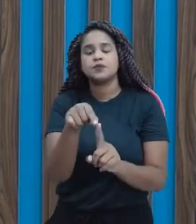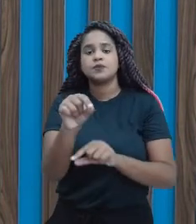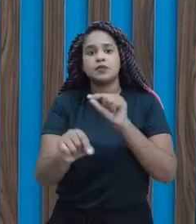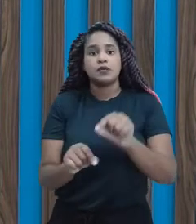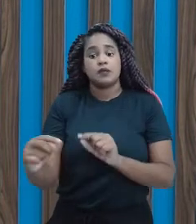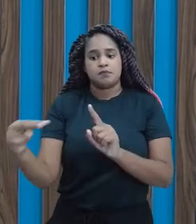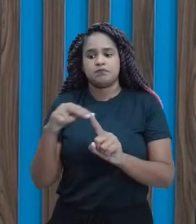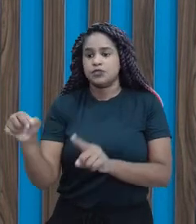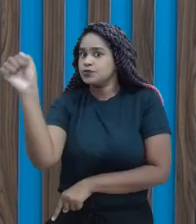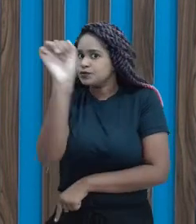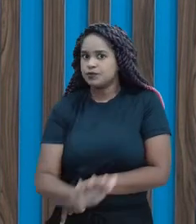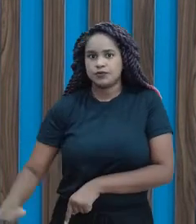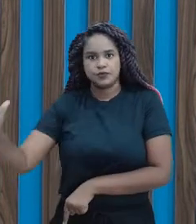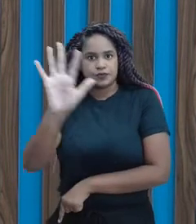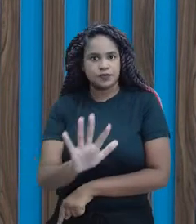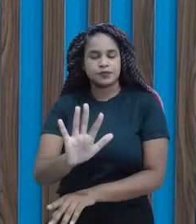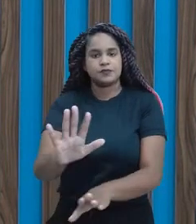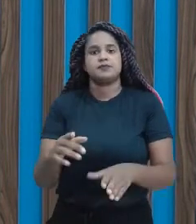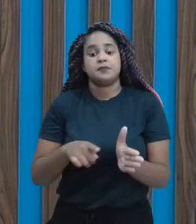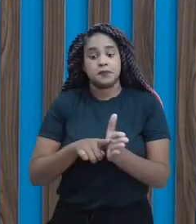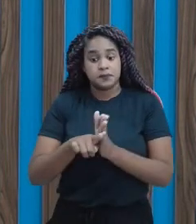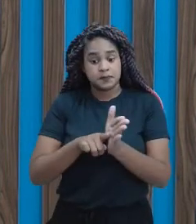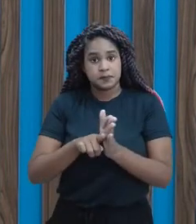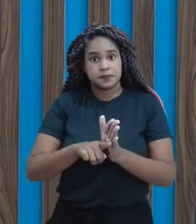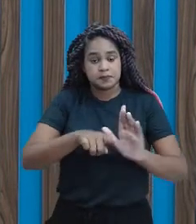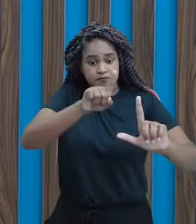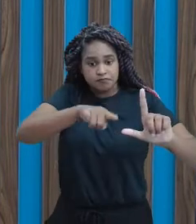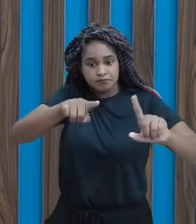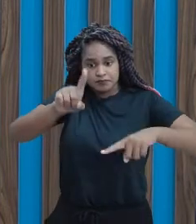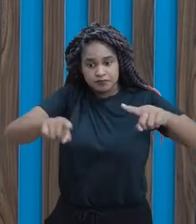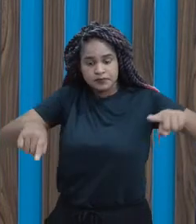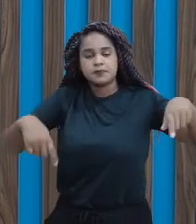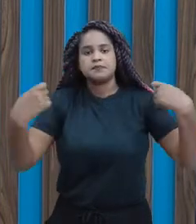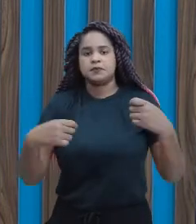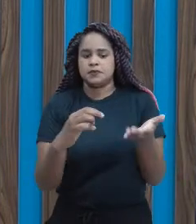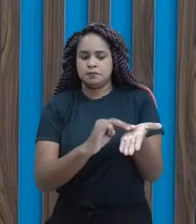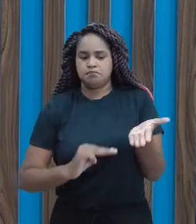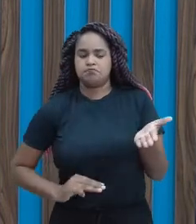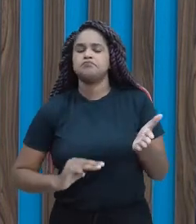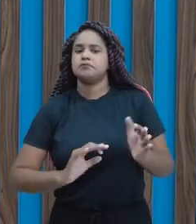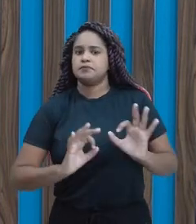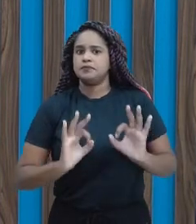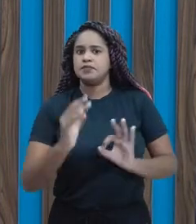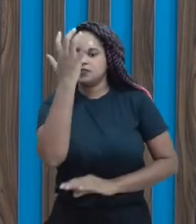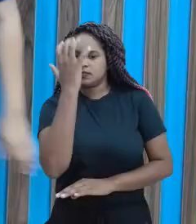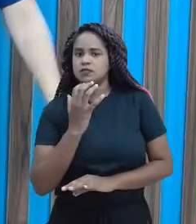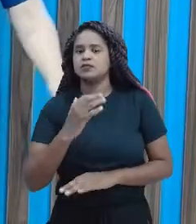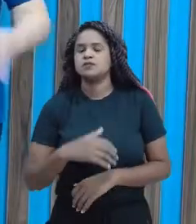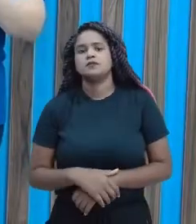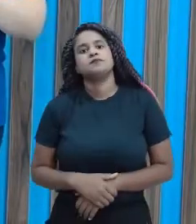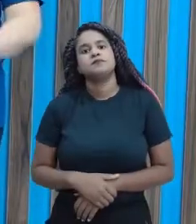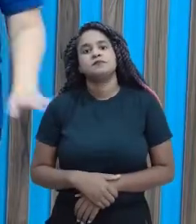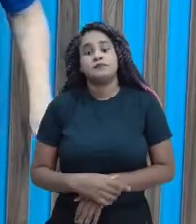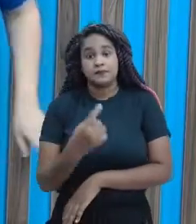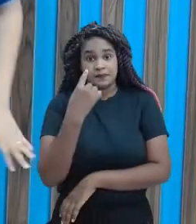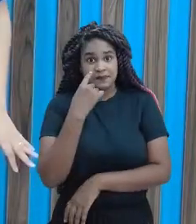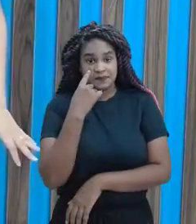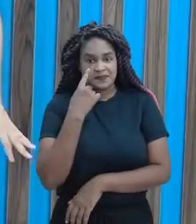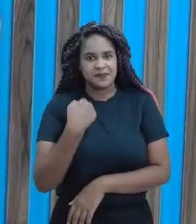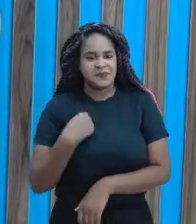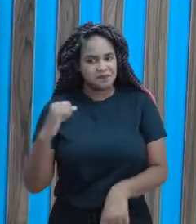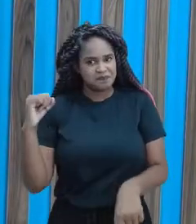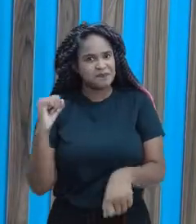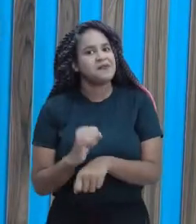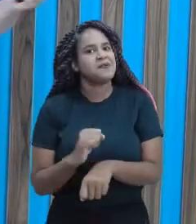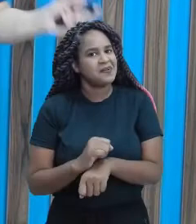Então, realmente, né, a gente fazer essas pesquisas de estatística precisa ter uma metodologia bem séria. Olha, minha gente, eu vou parar de aula matemática